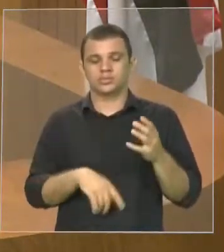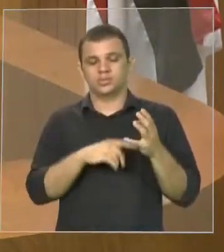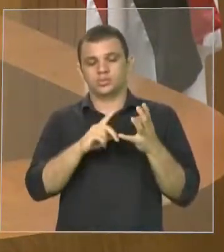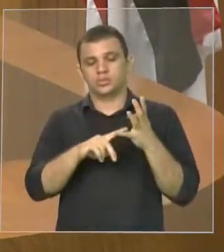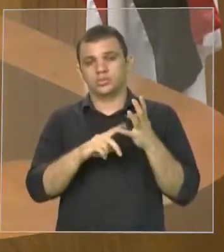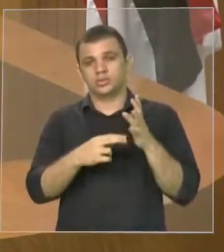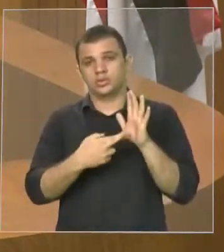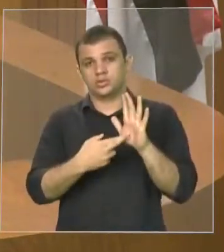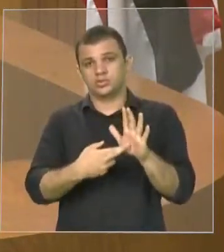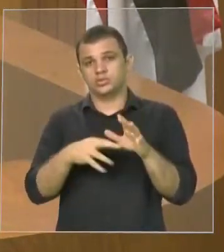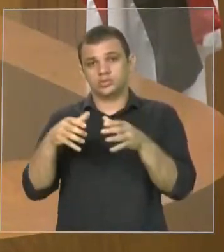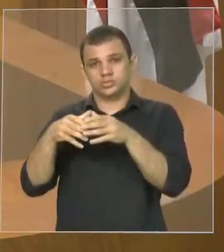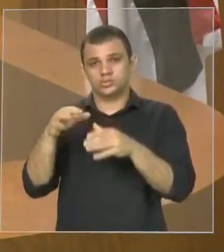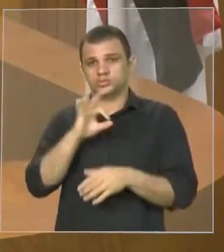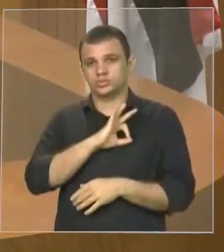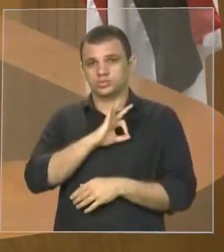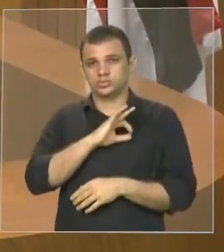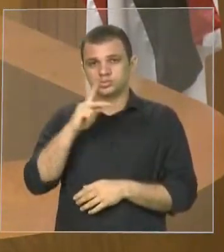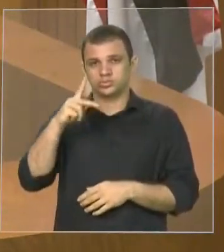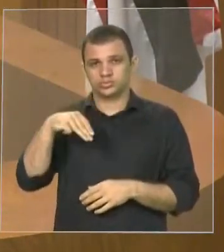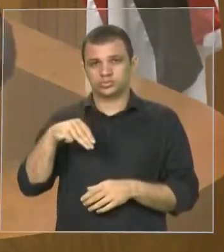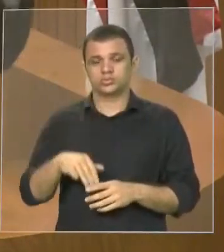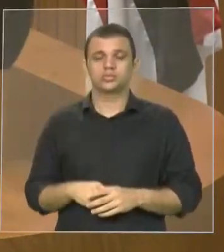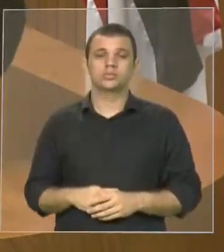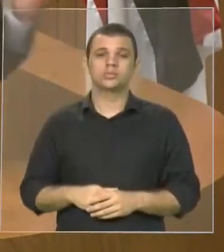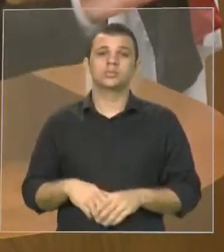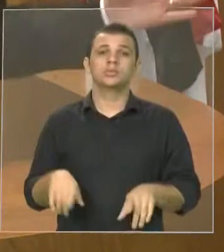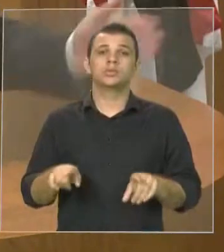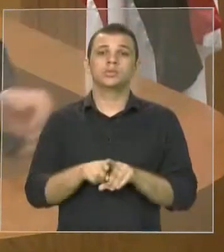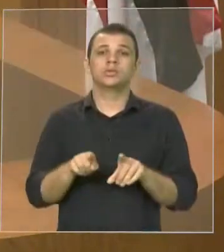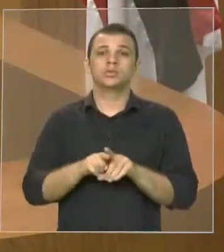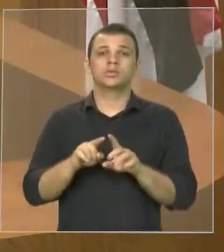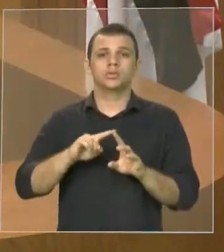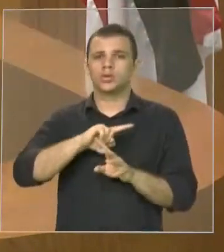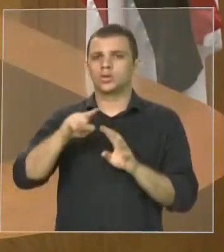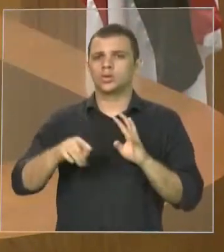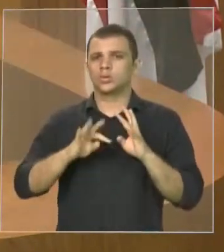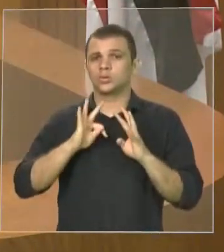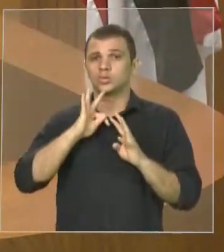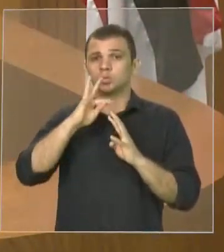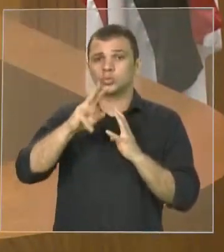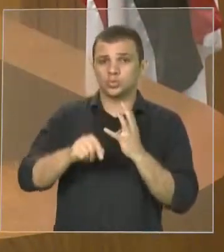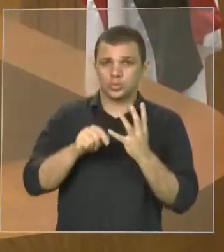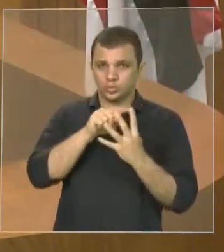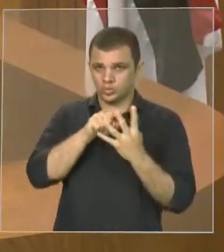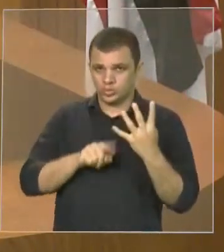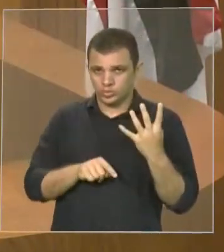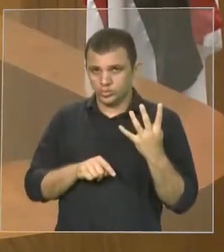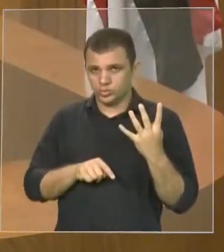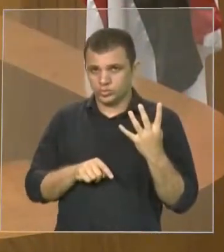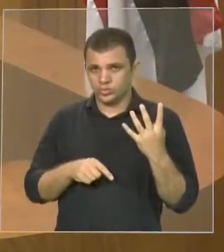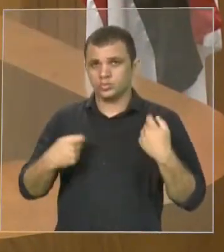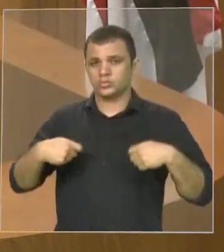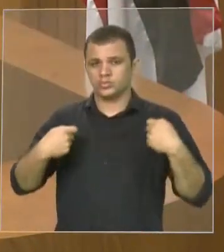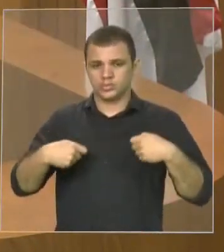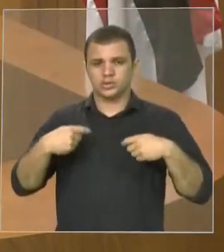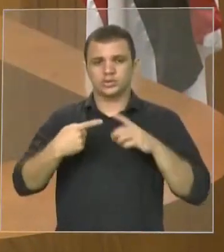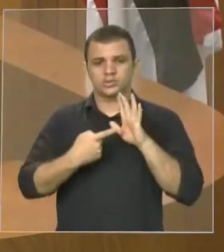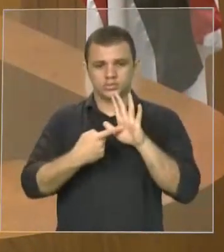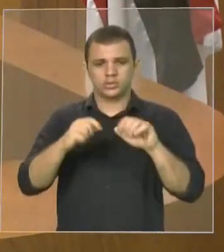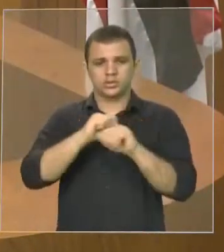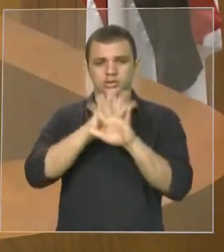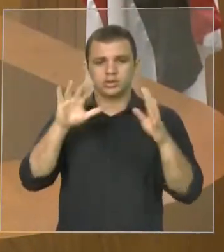representante dos policiais militares, e todos esses, senhores deputados, é bom que se deixe claro aqui,